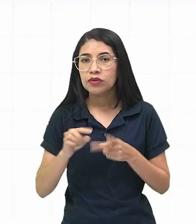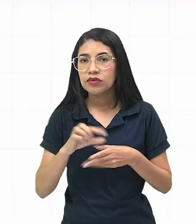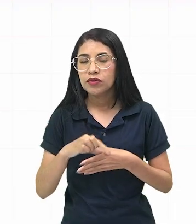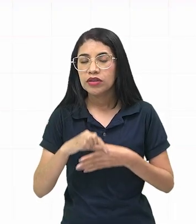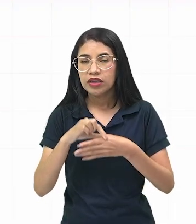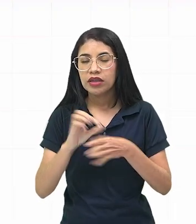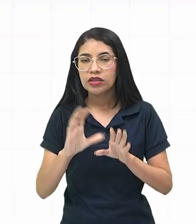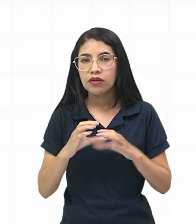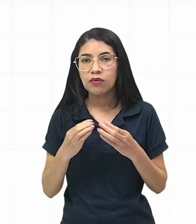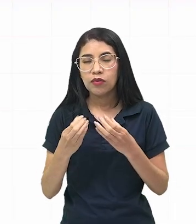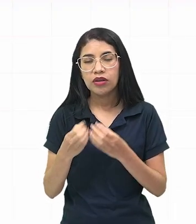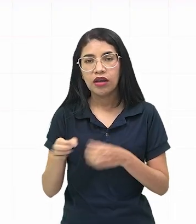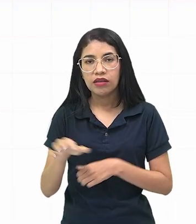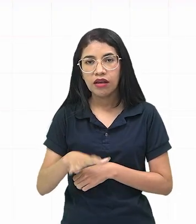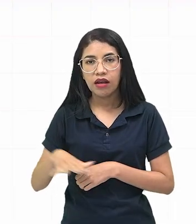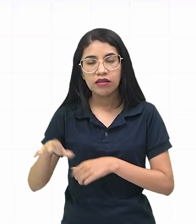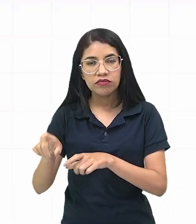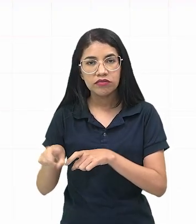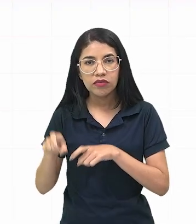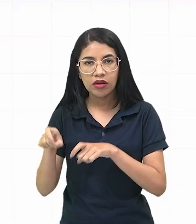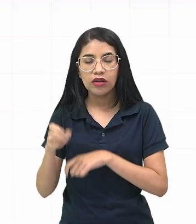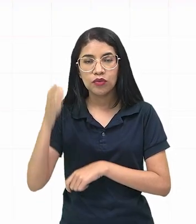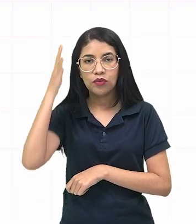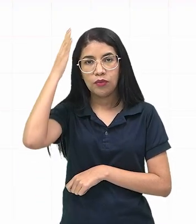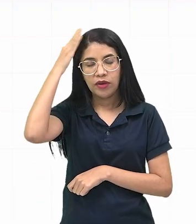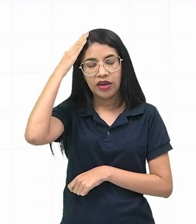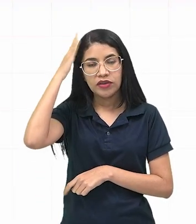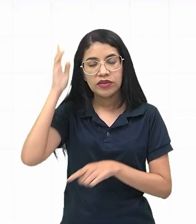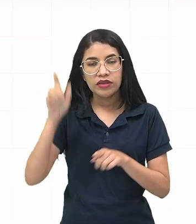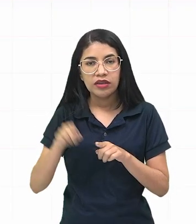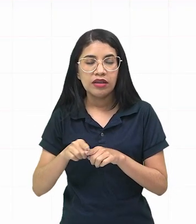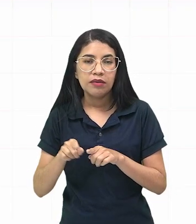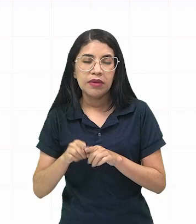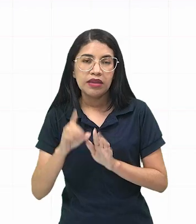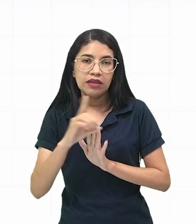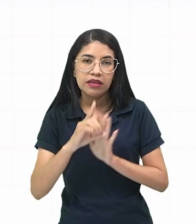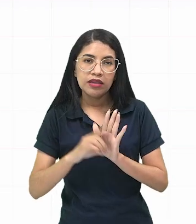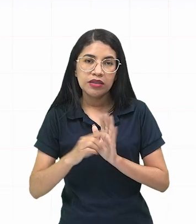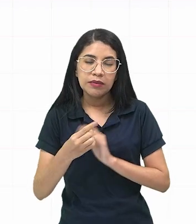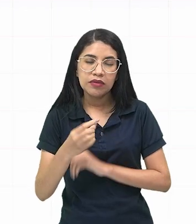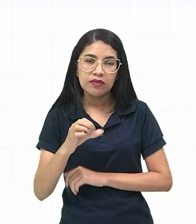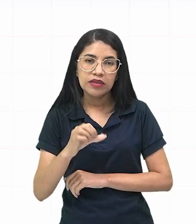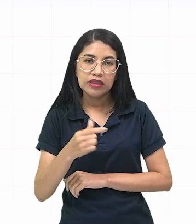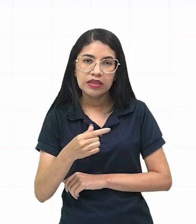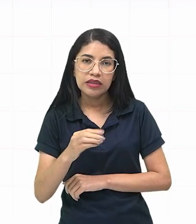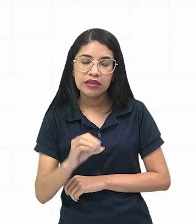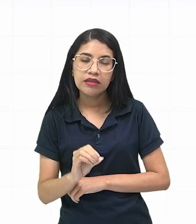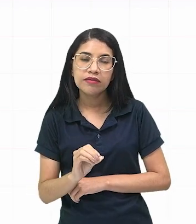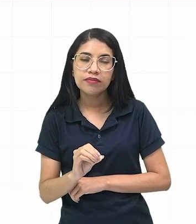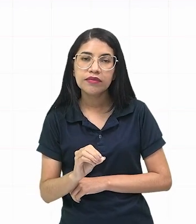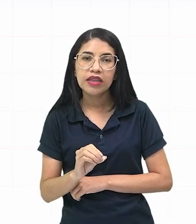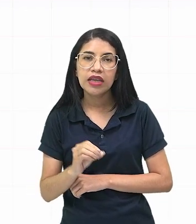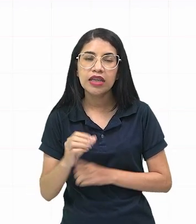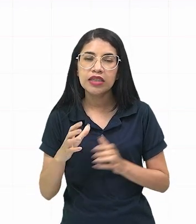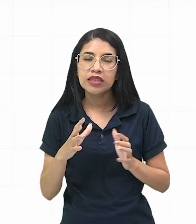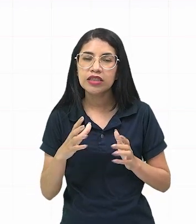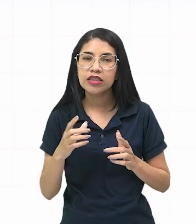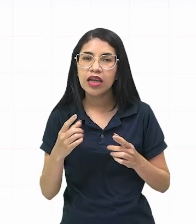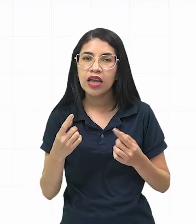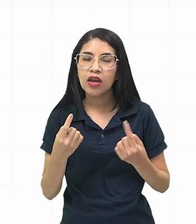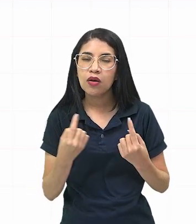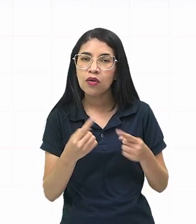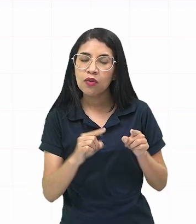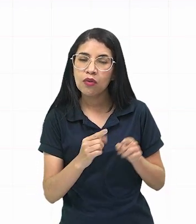das comunidades rurais no México, que foram lá na década de 1910, né, brigando mesmo